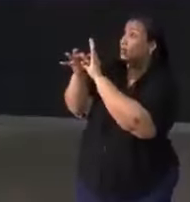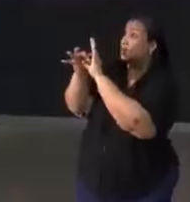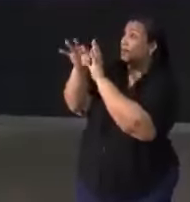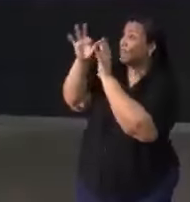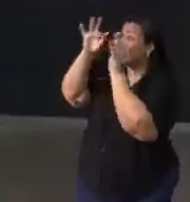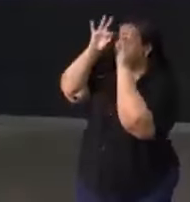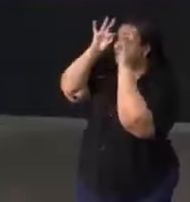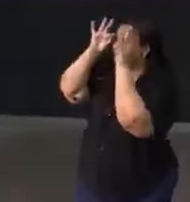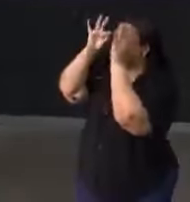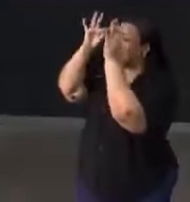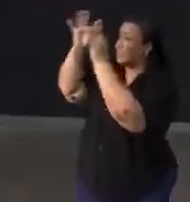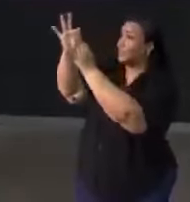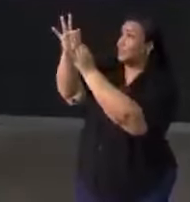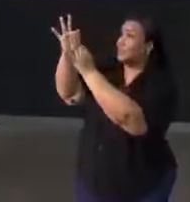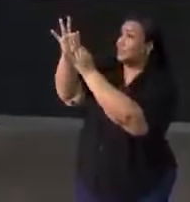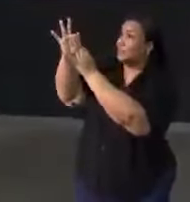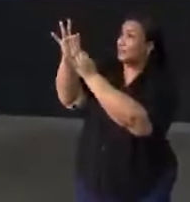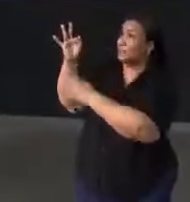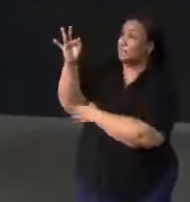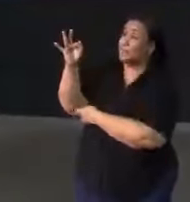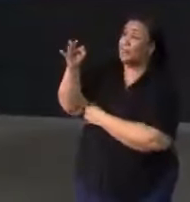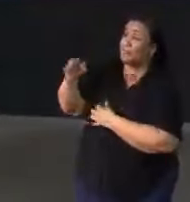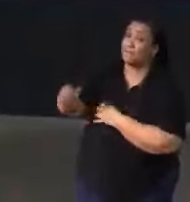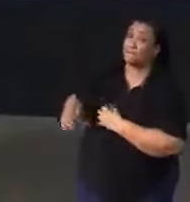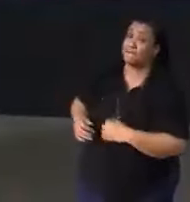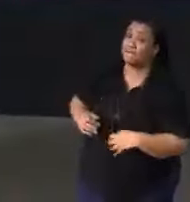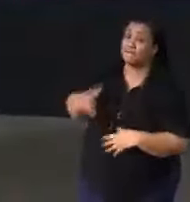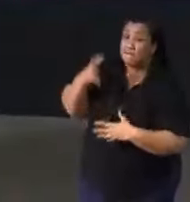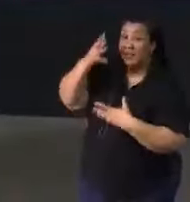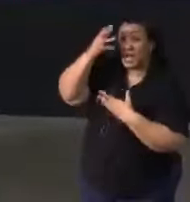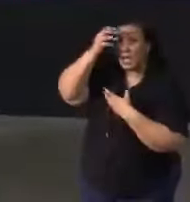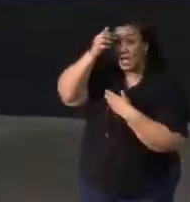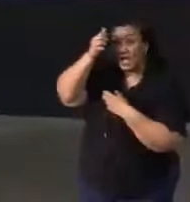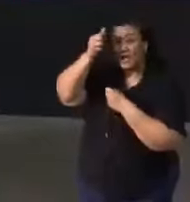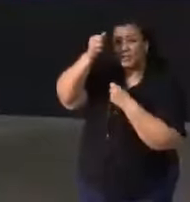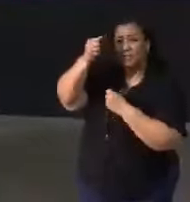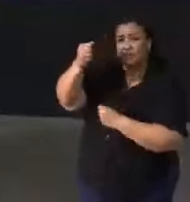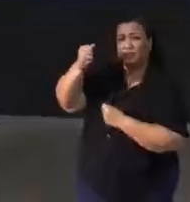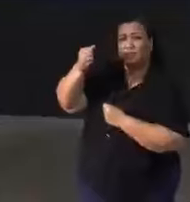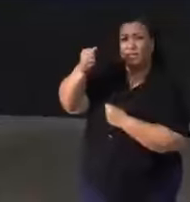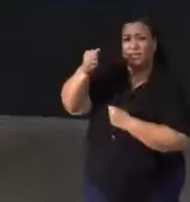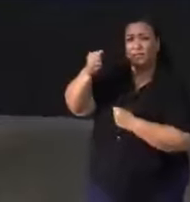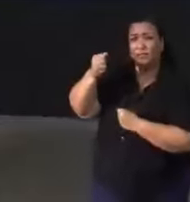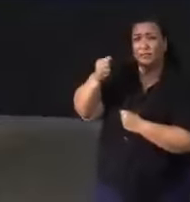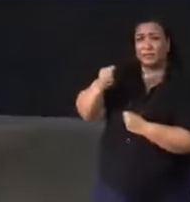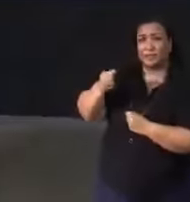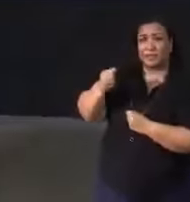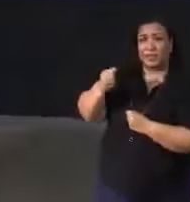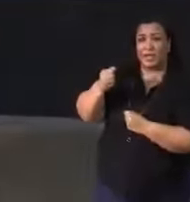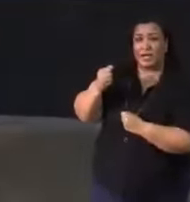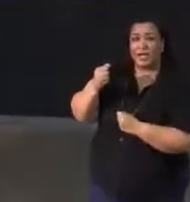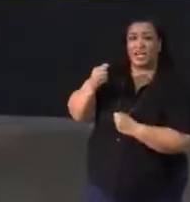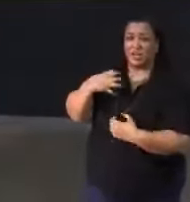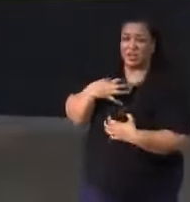A fé, ela não é uma manifestação que eu encontro pontualmente em alguns encontros.